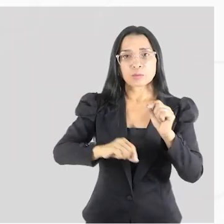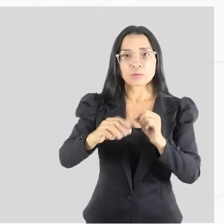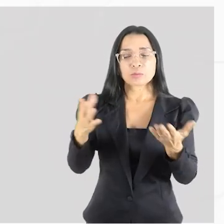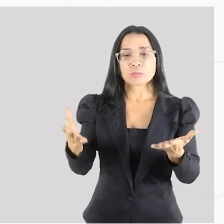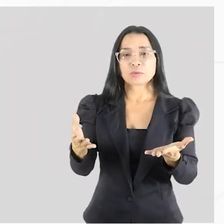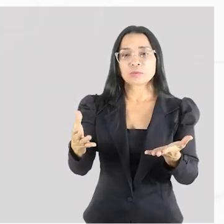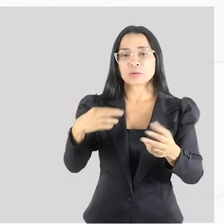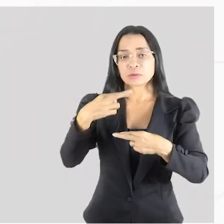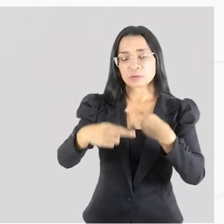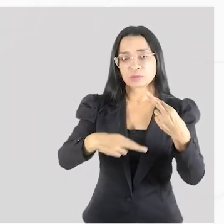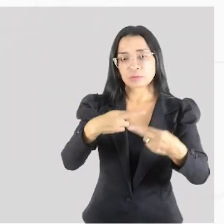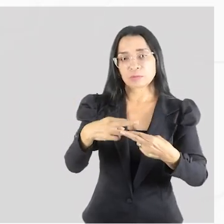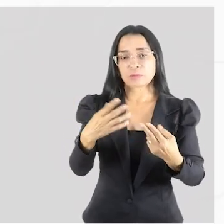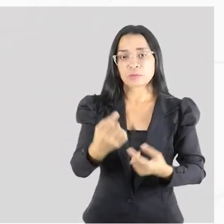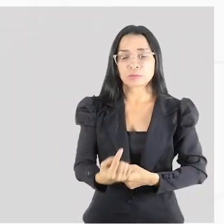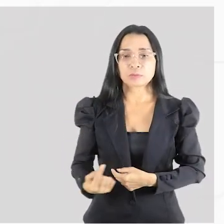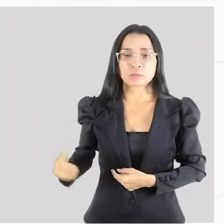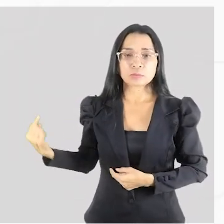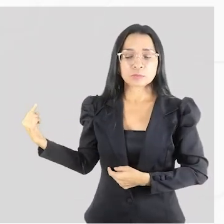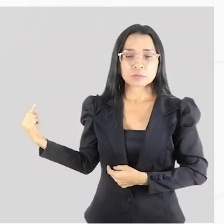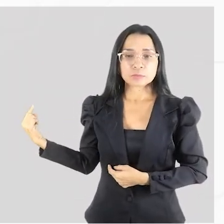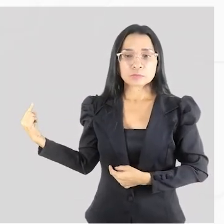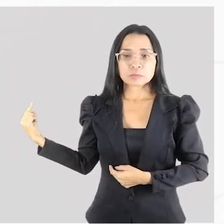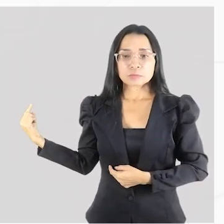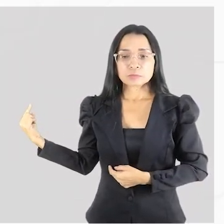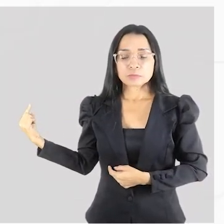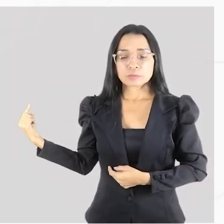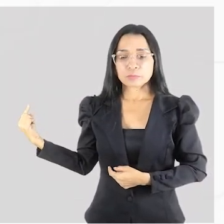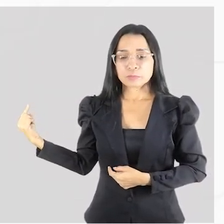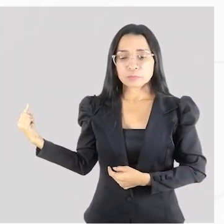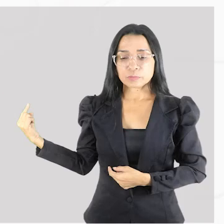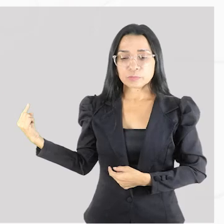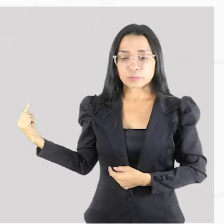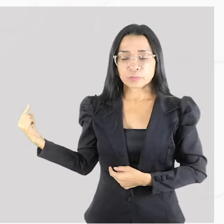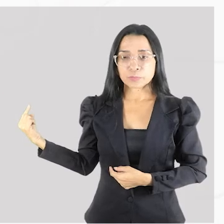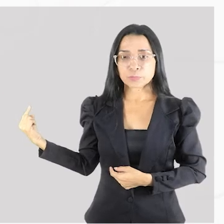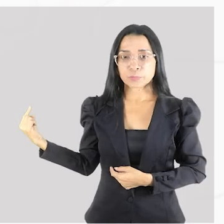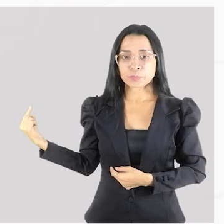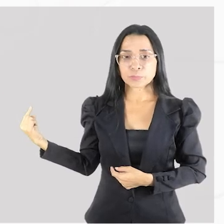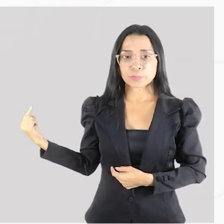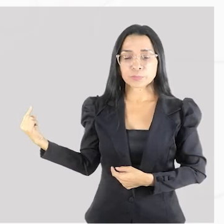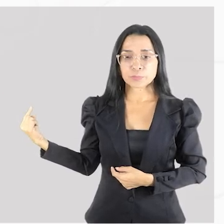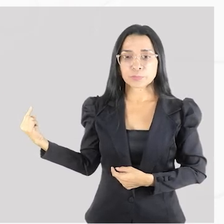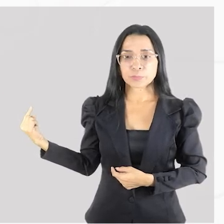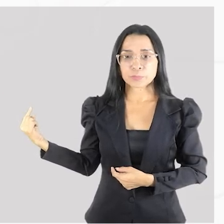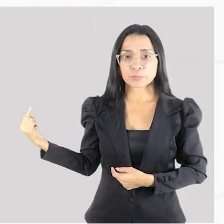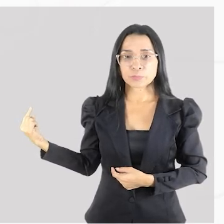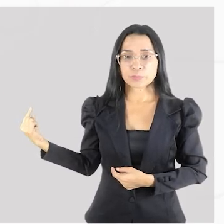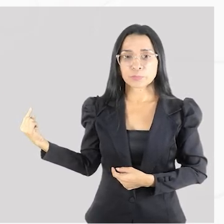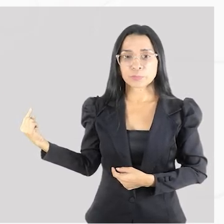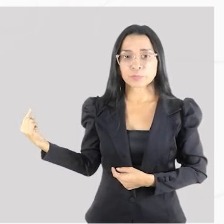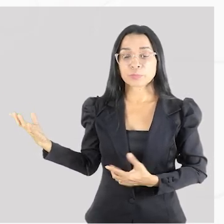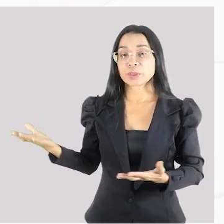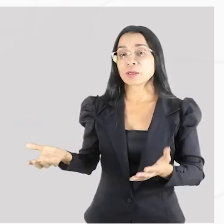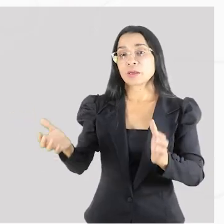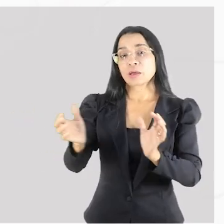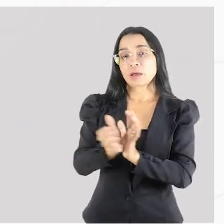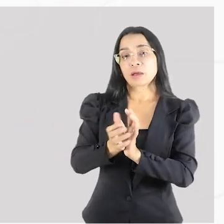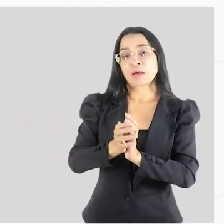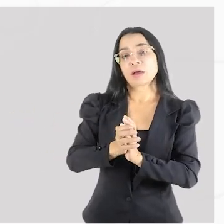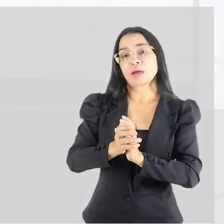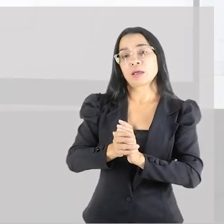tropas imperiais derrotaram os rebeldes, que foram julgados e condenados. Então a Confederação do Equador de 1824 ela chega ao